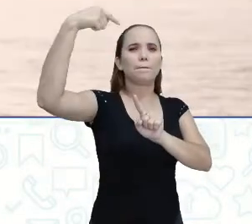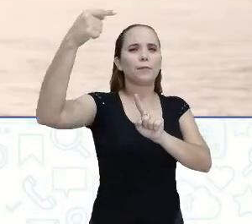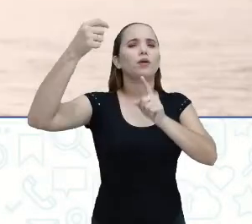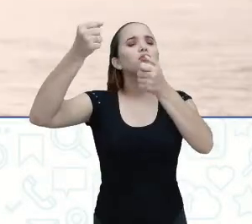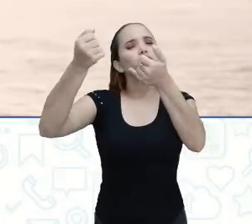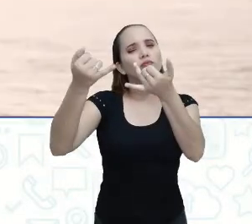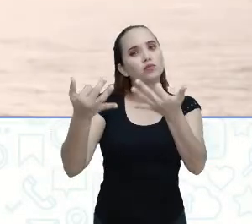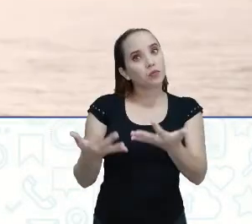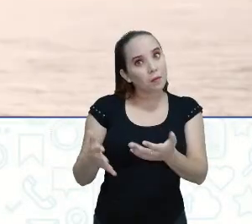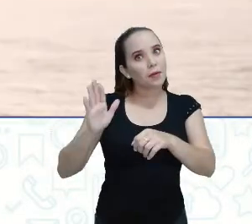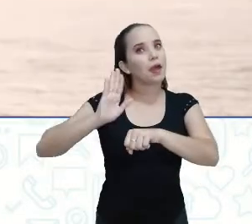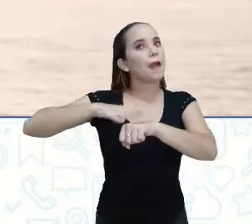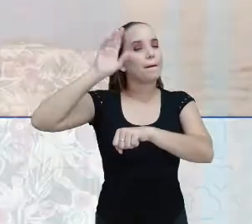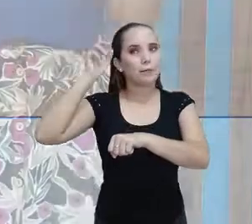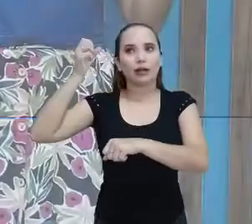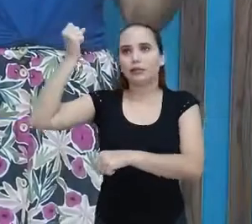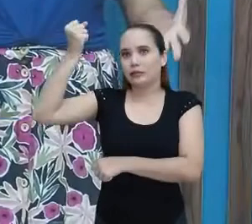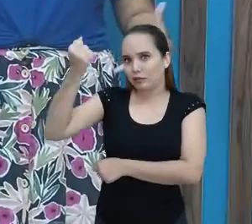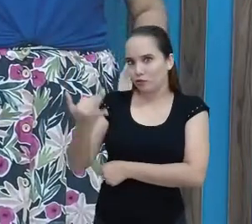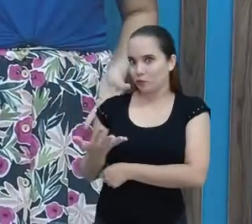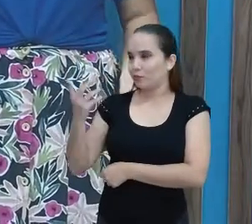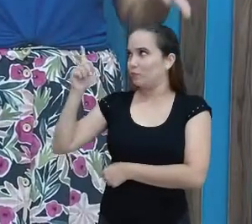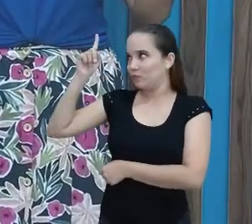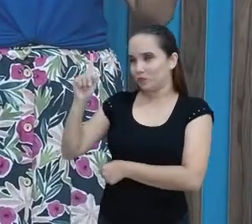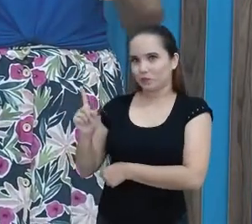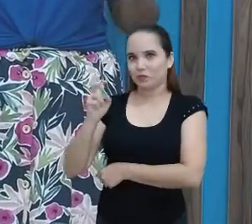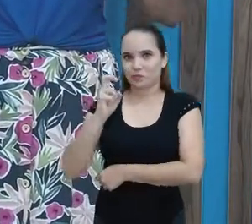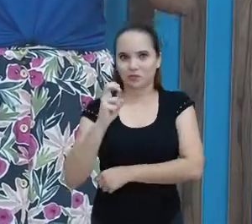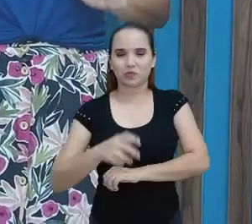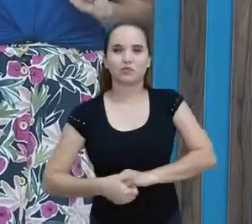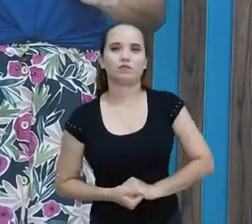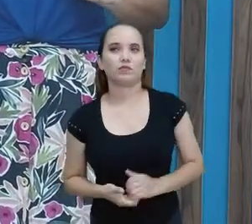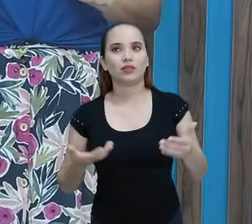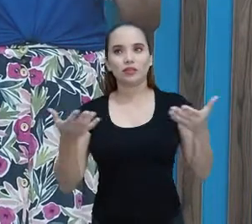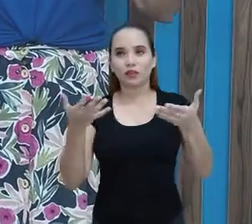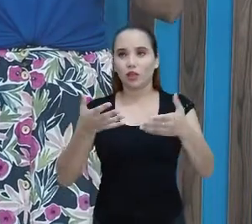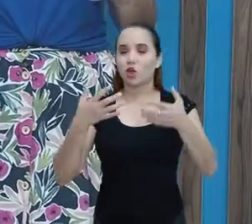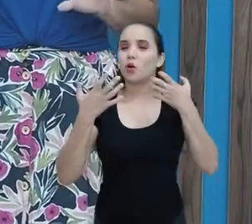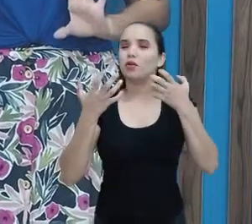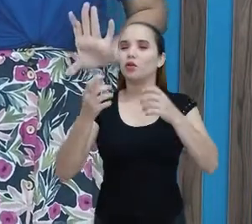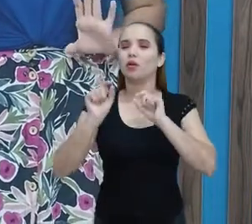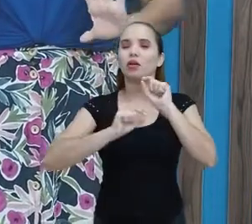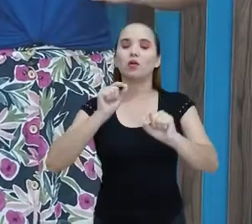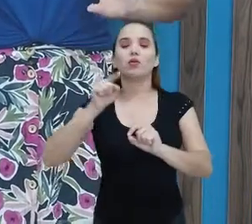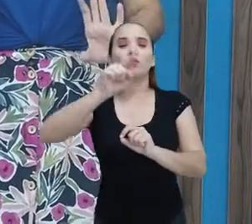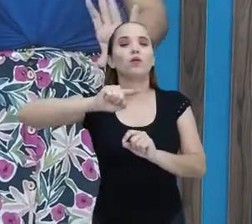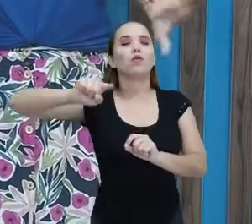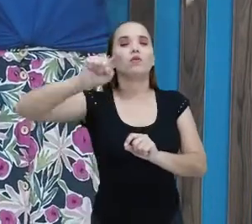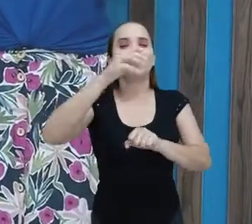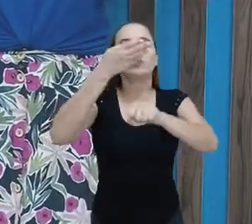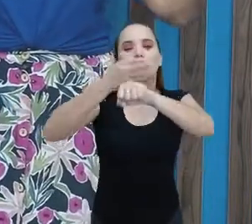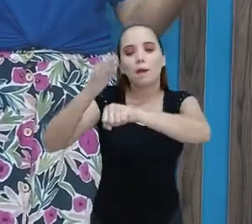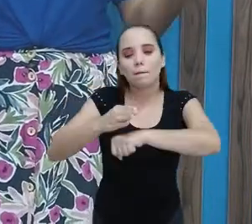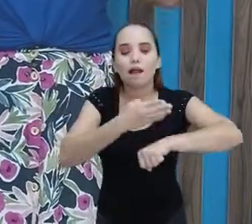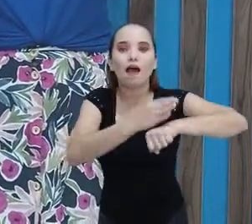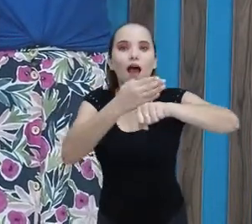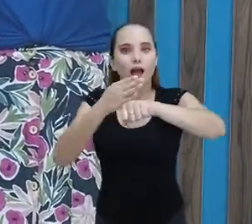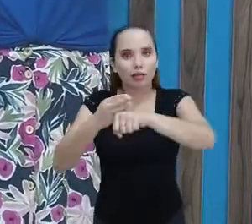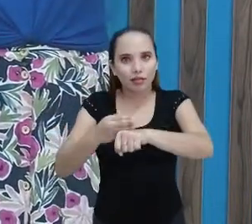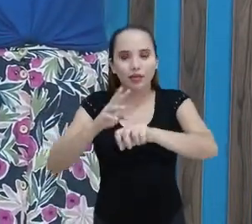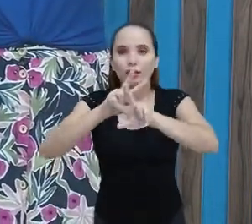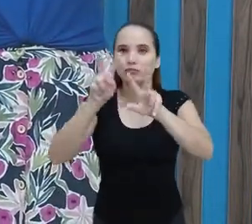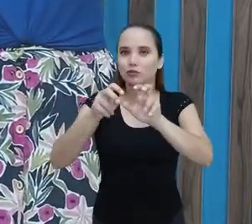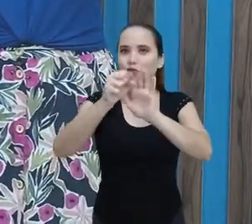na próxima aula. O que eu quero agora é que a gente coloque um pouquinho em prática. Em prática, o que? Essas ideias da descrição objetiva